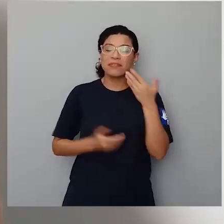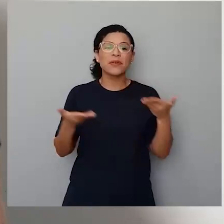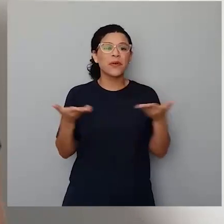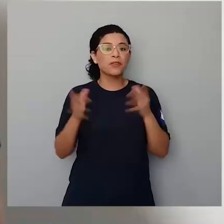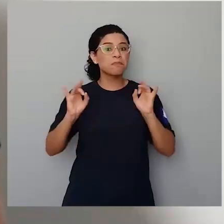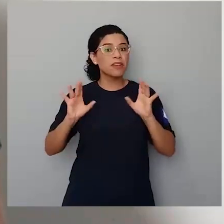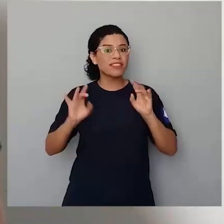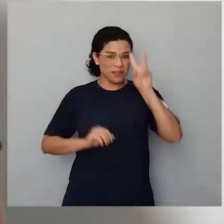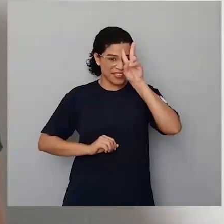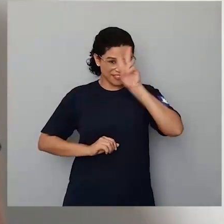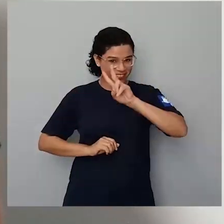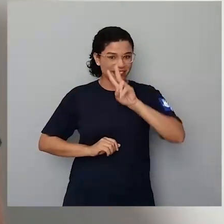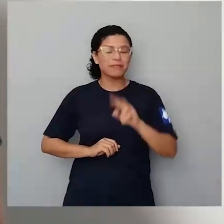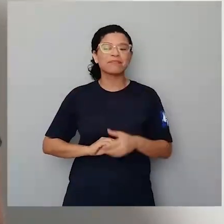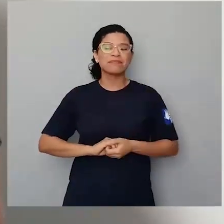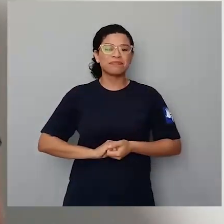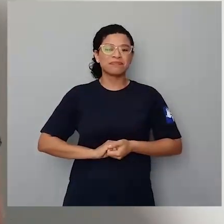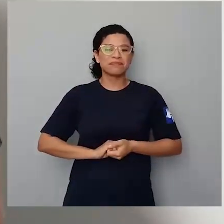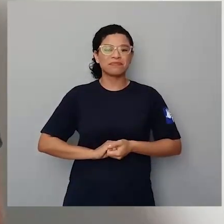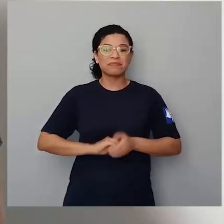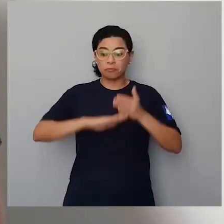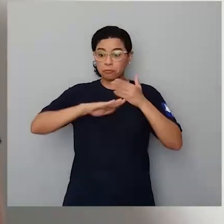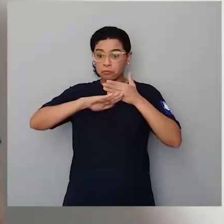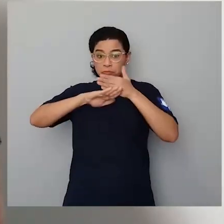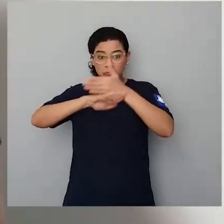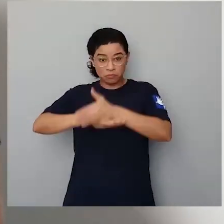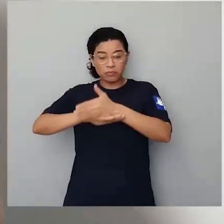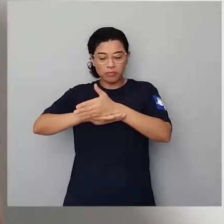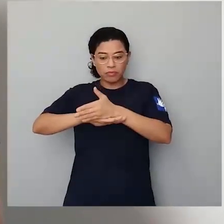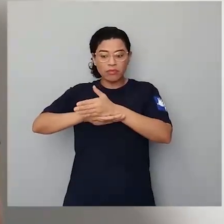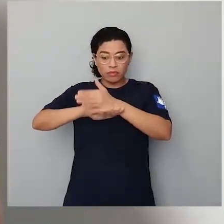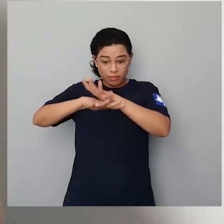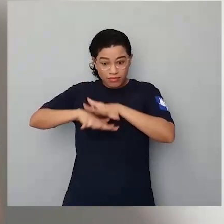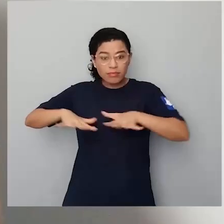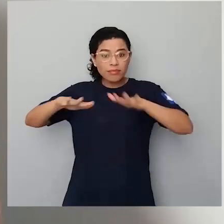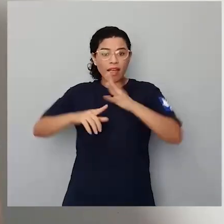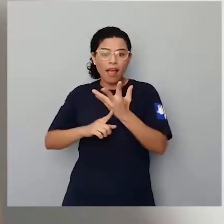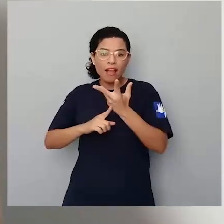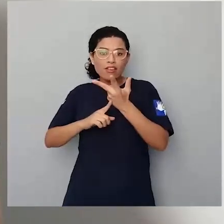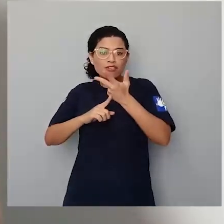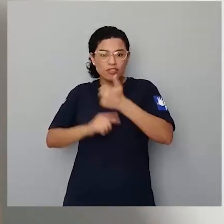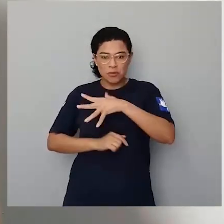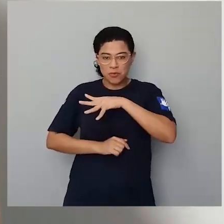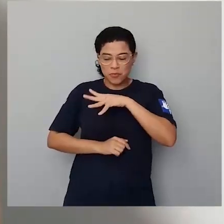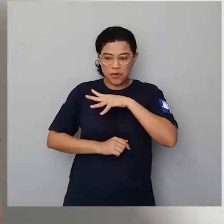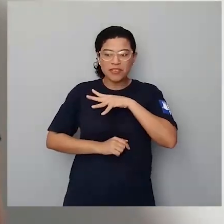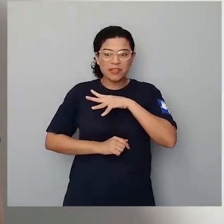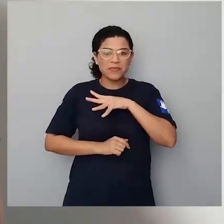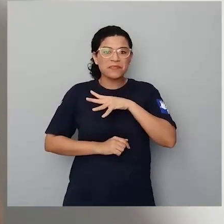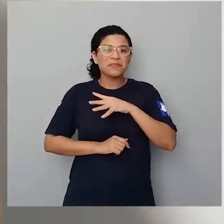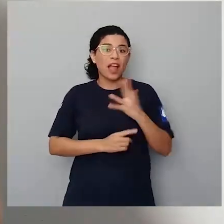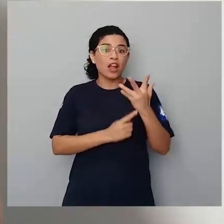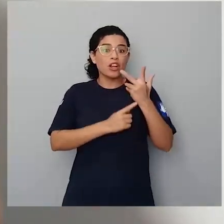de uma em especial? A intervenção, a instalação, a intervenção artística urbana